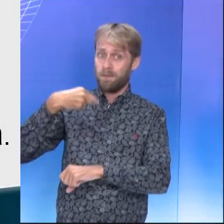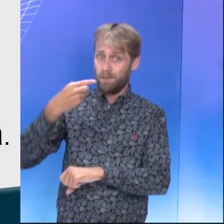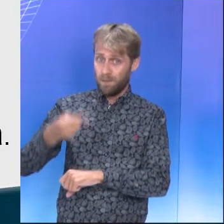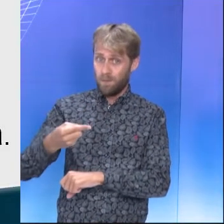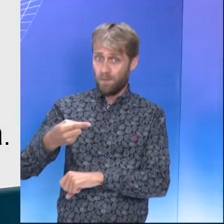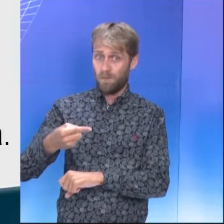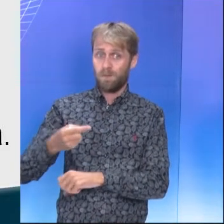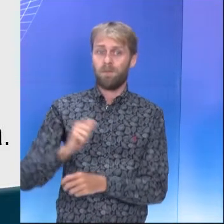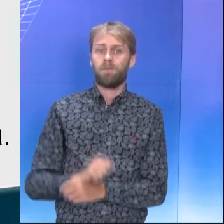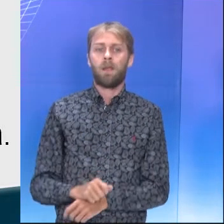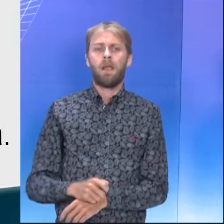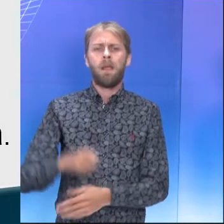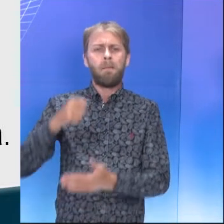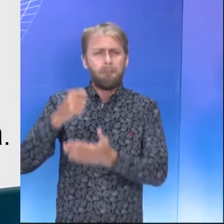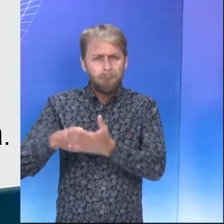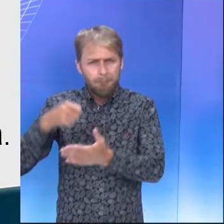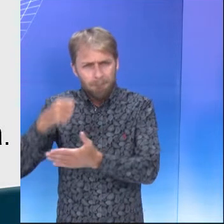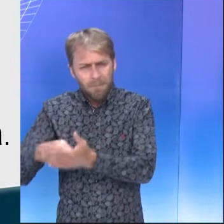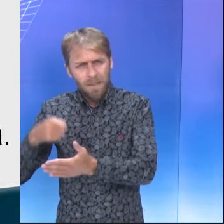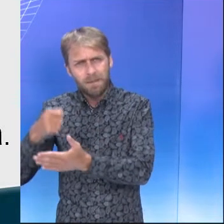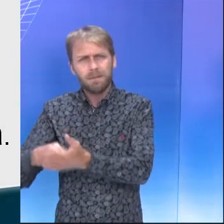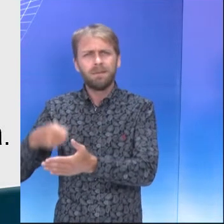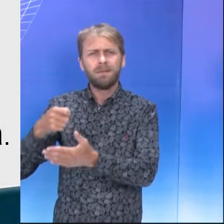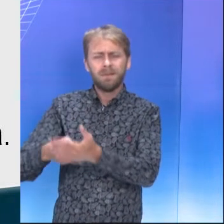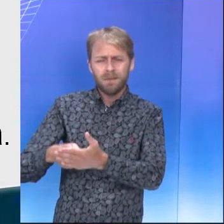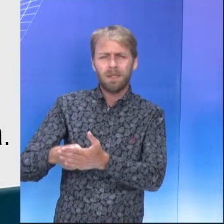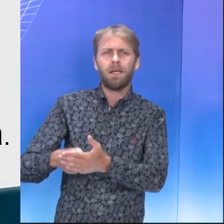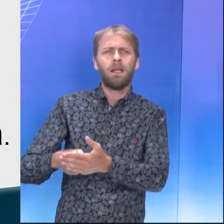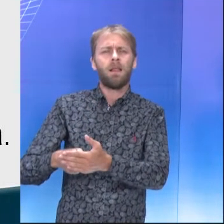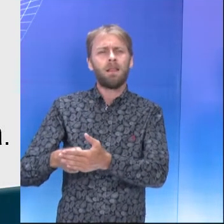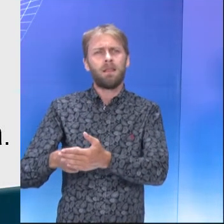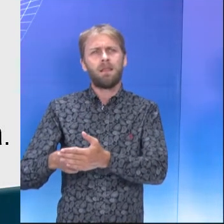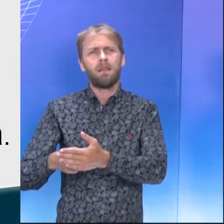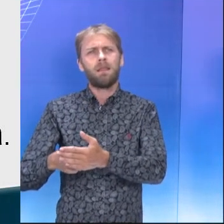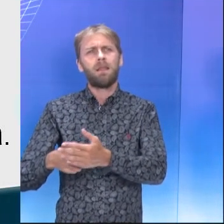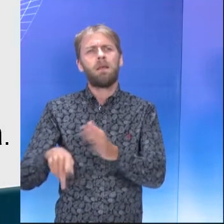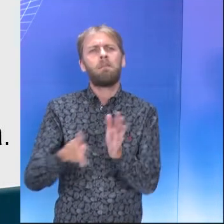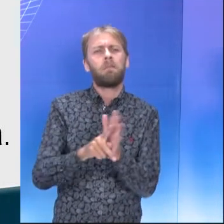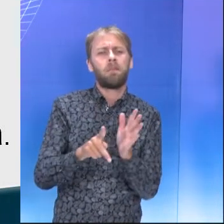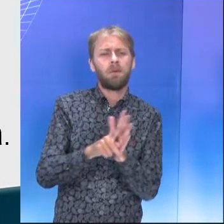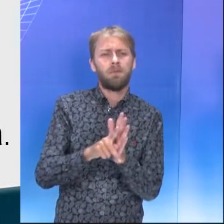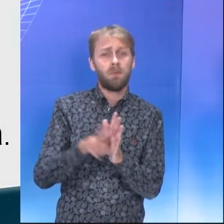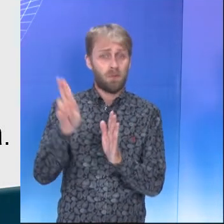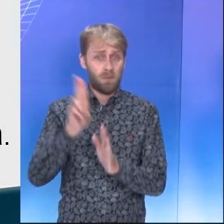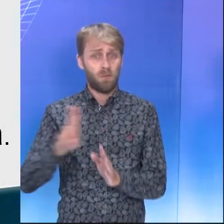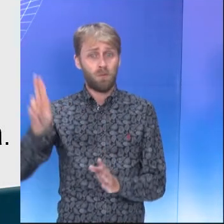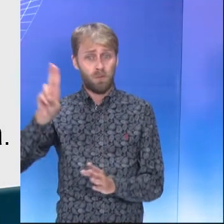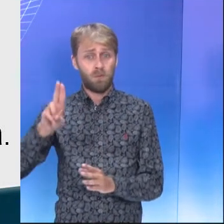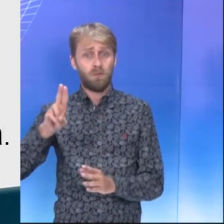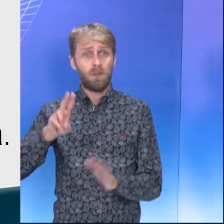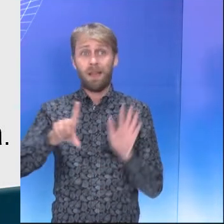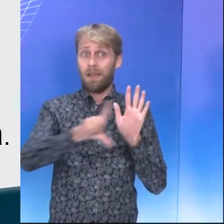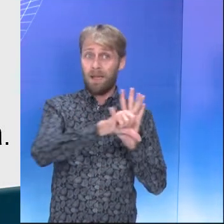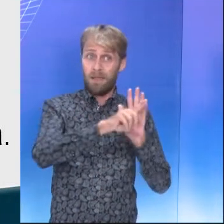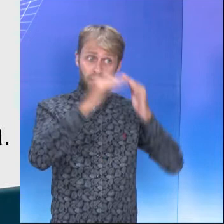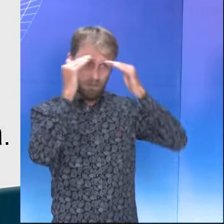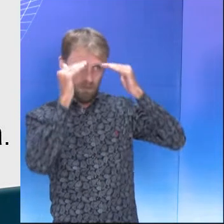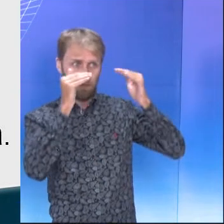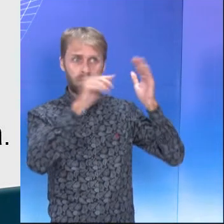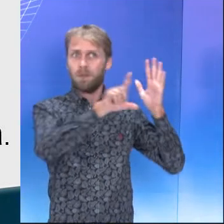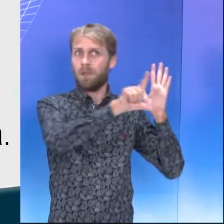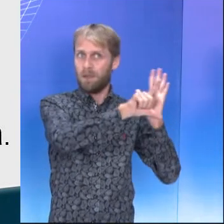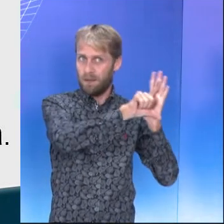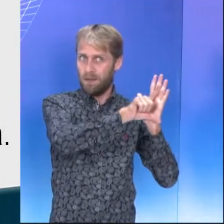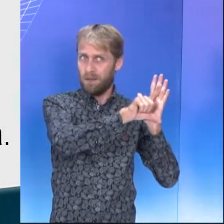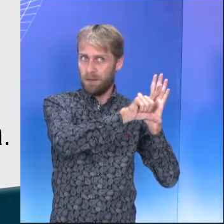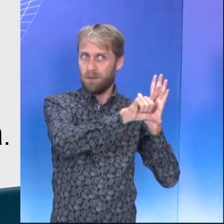uma afirmação. A persistência das reivindicações relativas à aplicação desse preceito normativo,